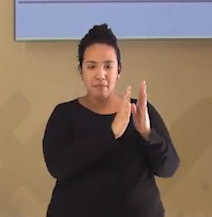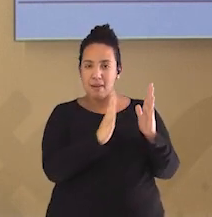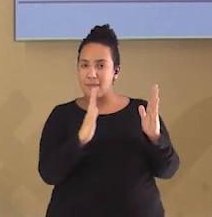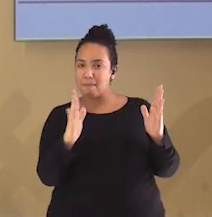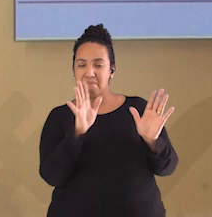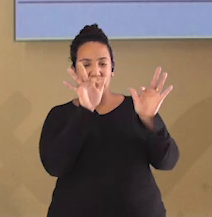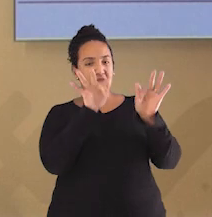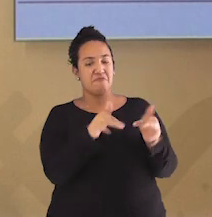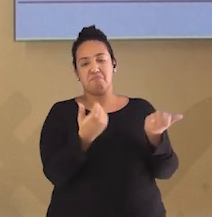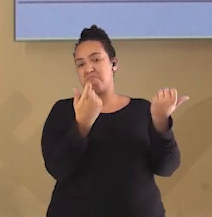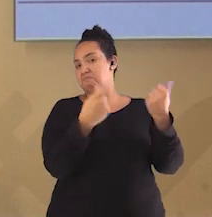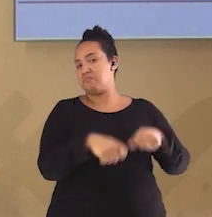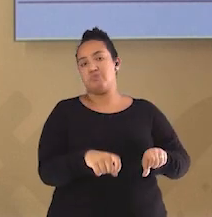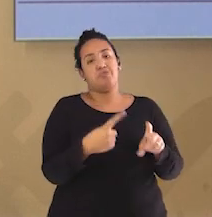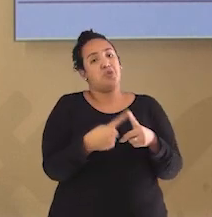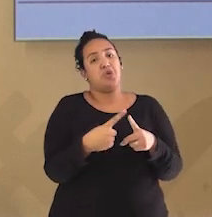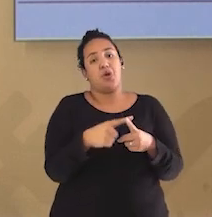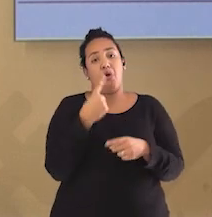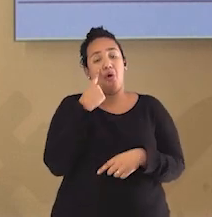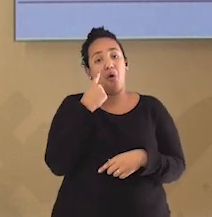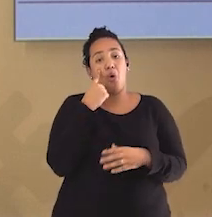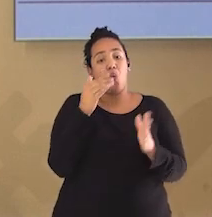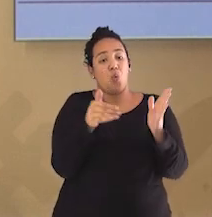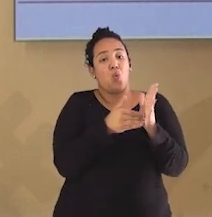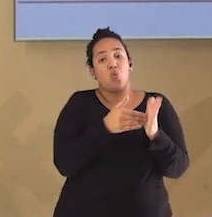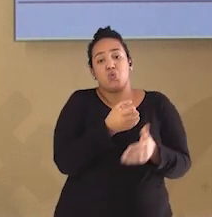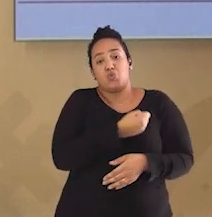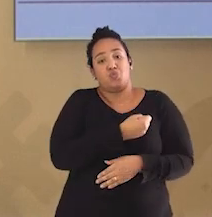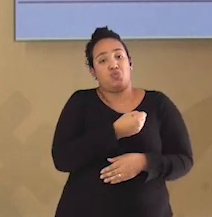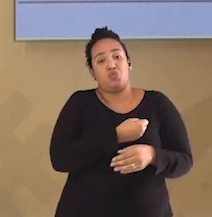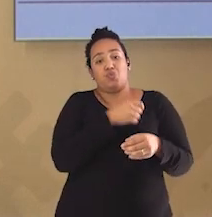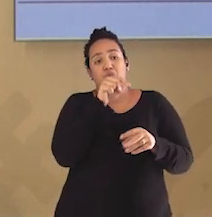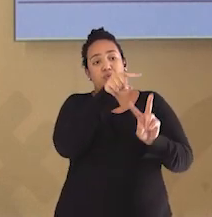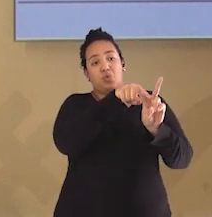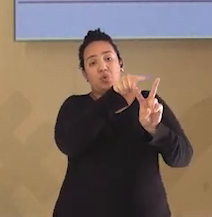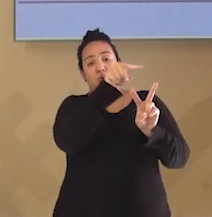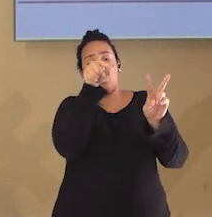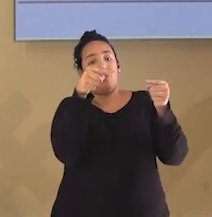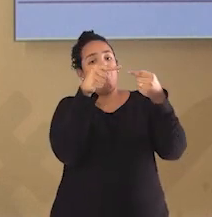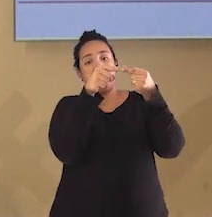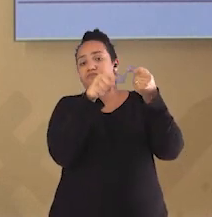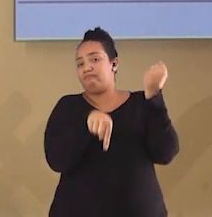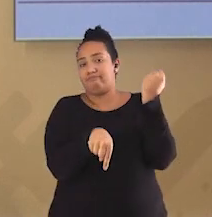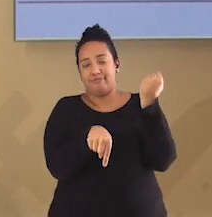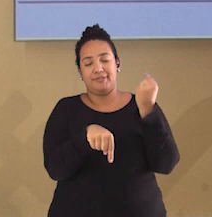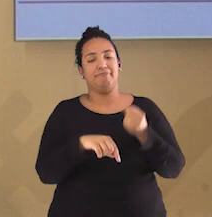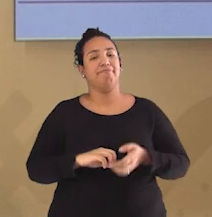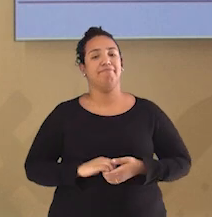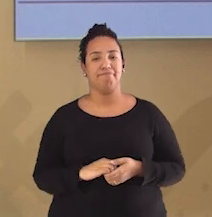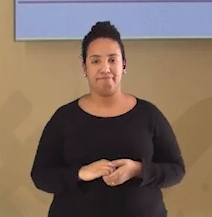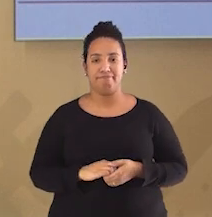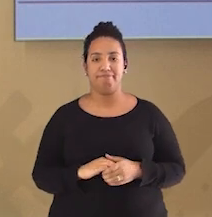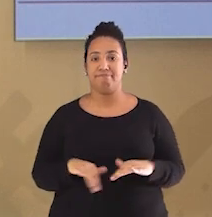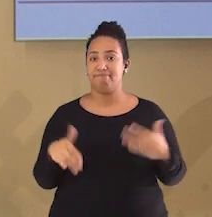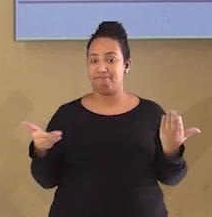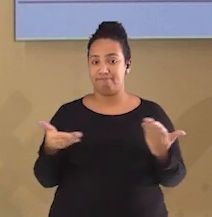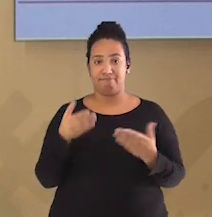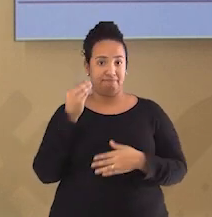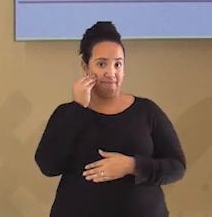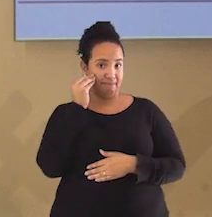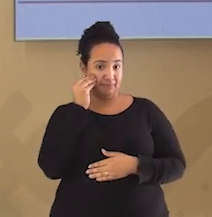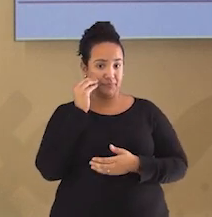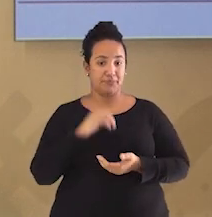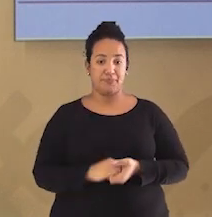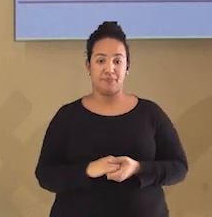finalizadas, pois elas não terminam no número idêntico ao que buscamos a raiz, que é o 225. Vamos